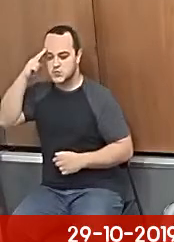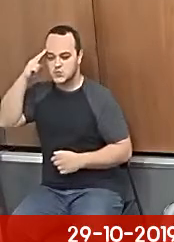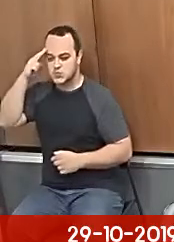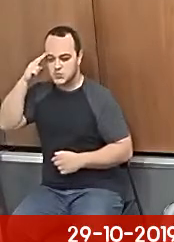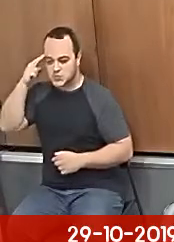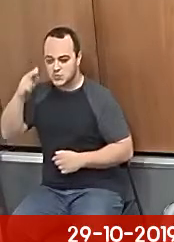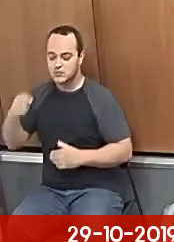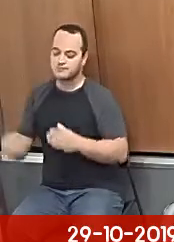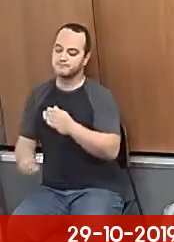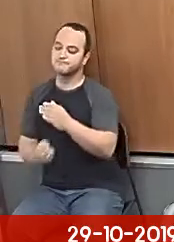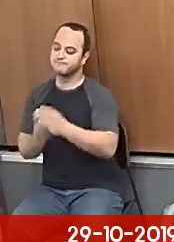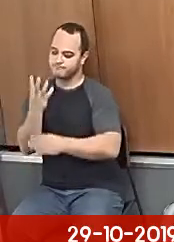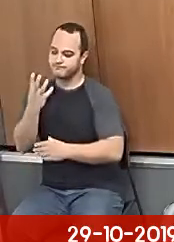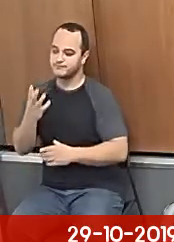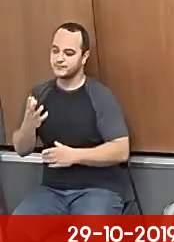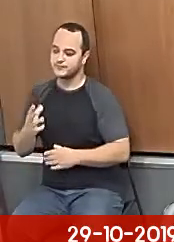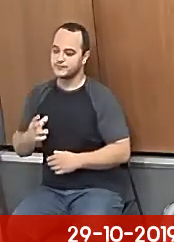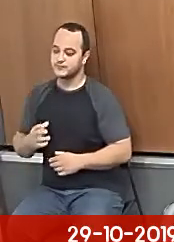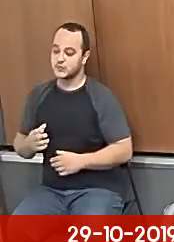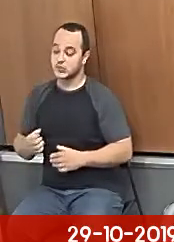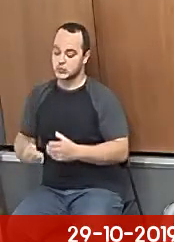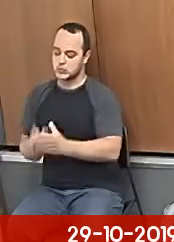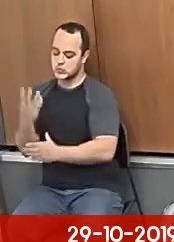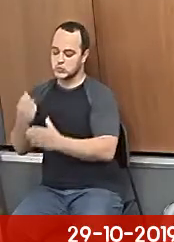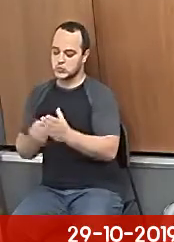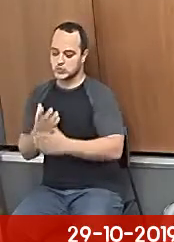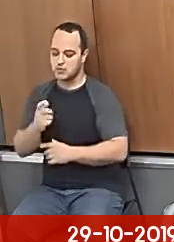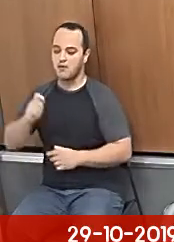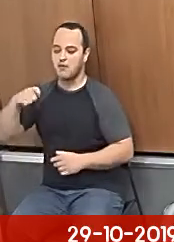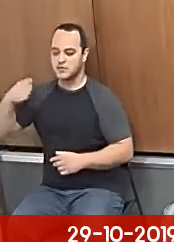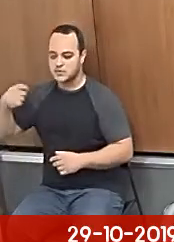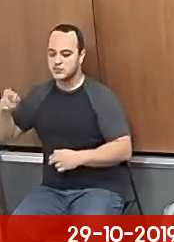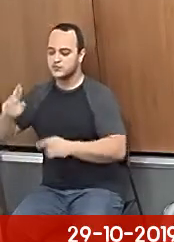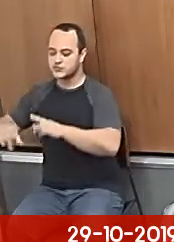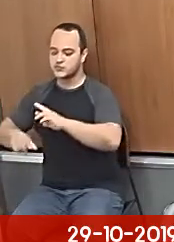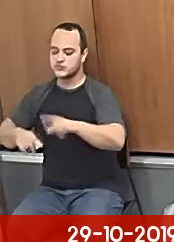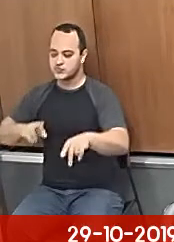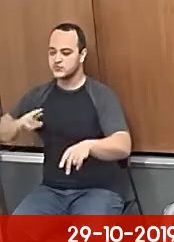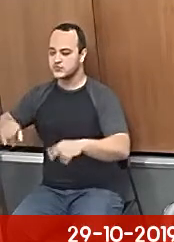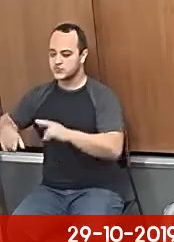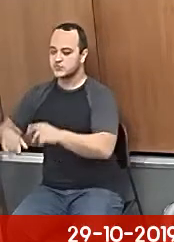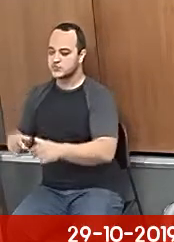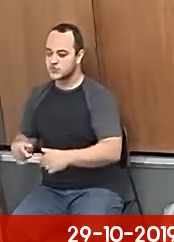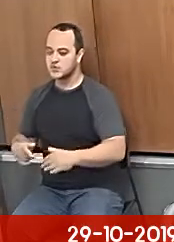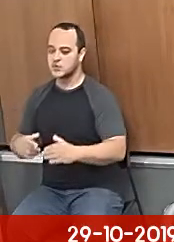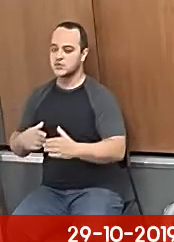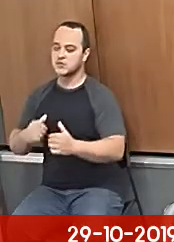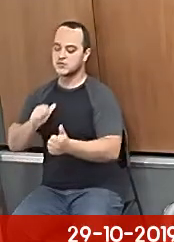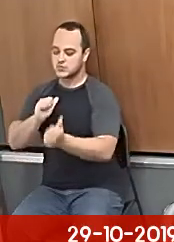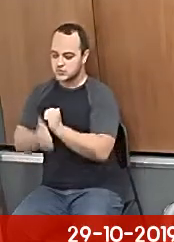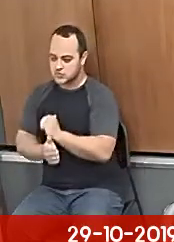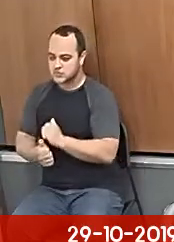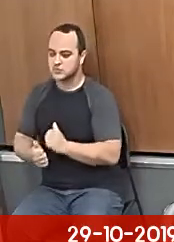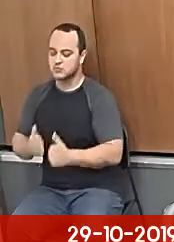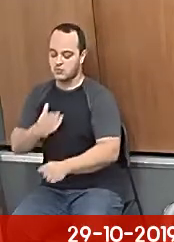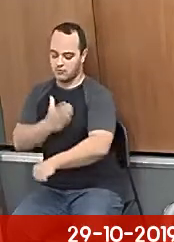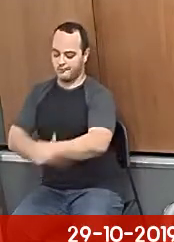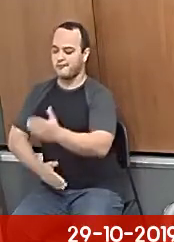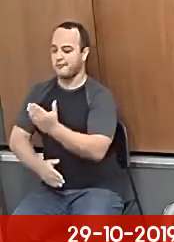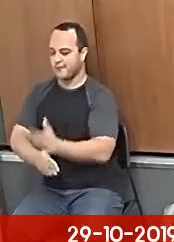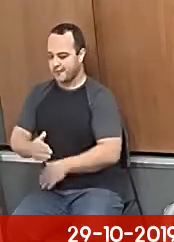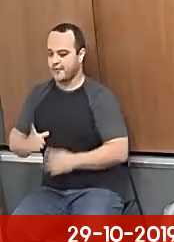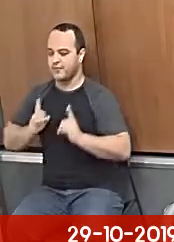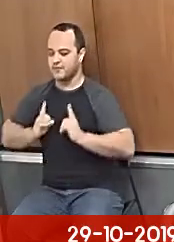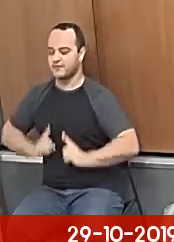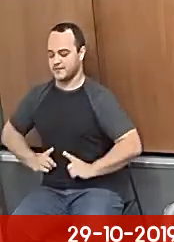de criar novas associações para que esse desporto possa ser difundido e